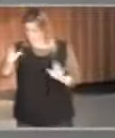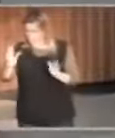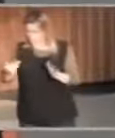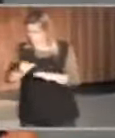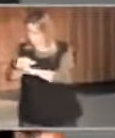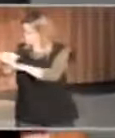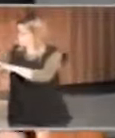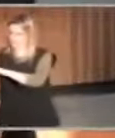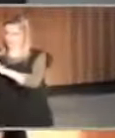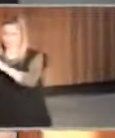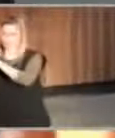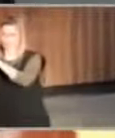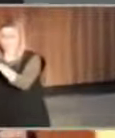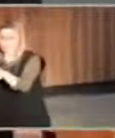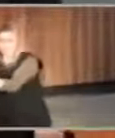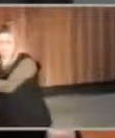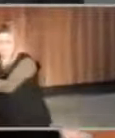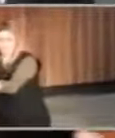evangelizar